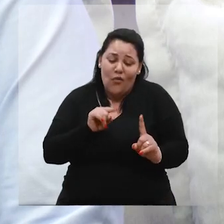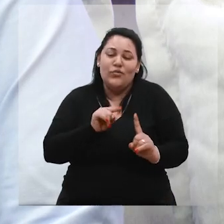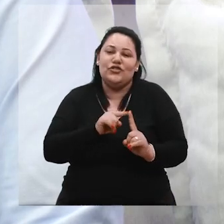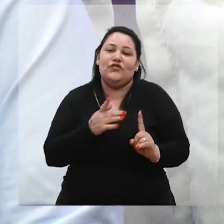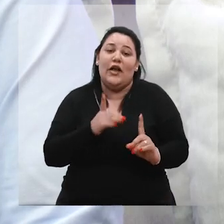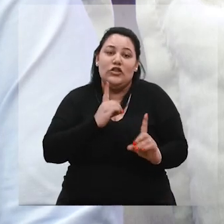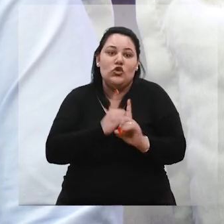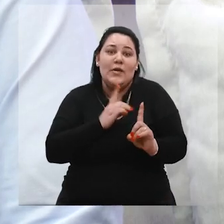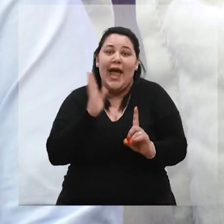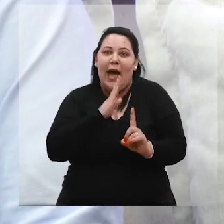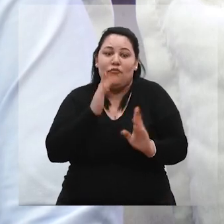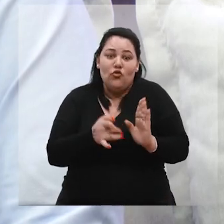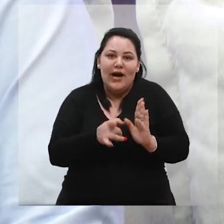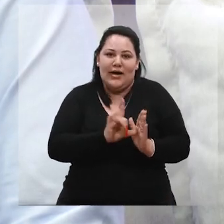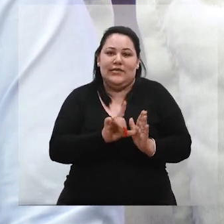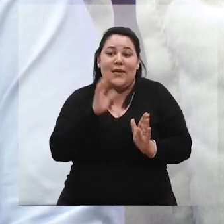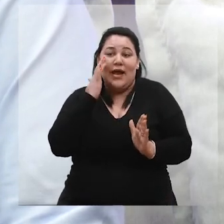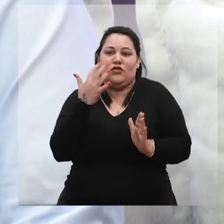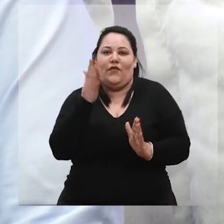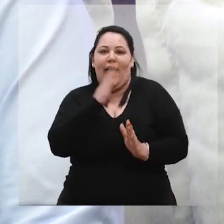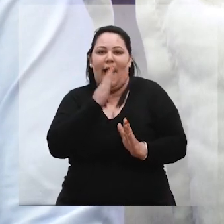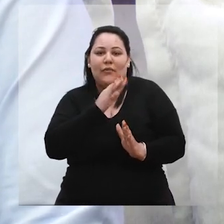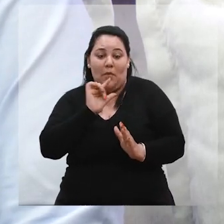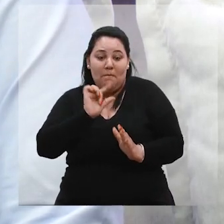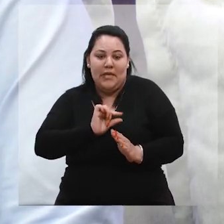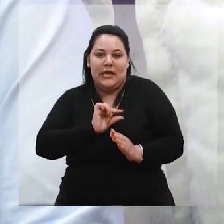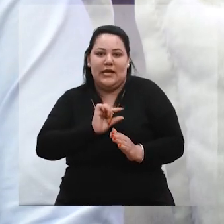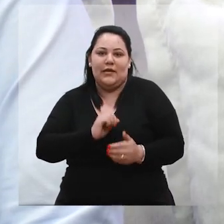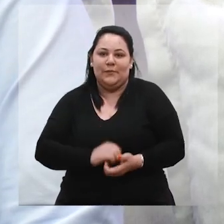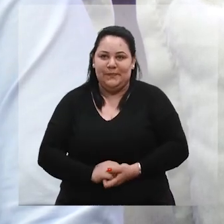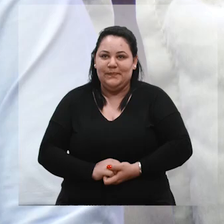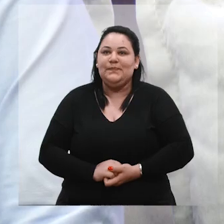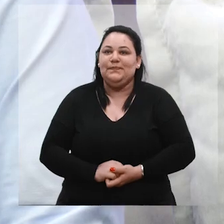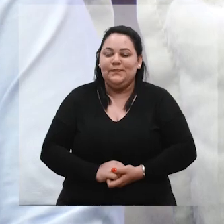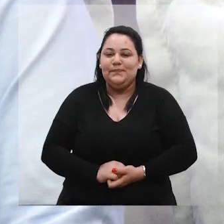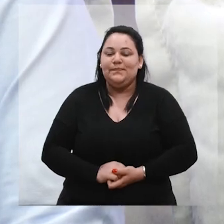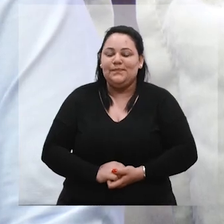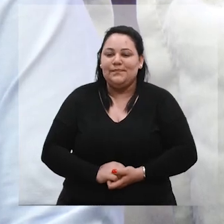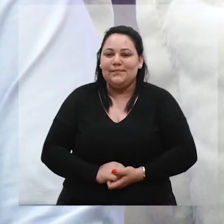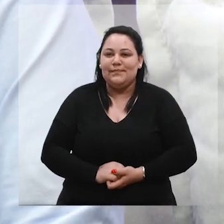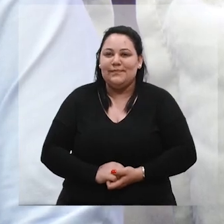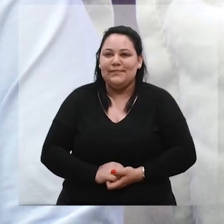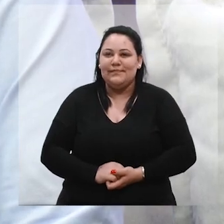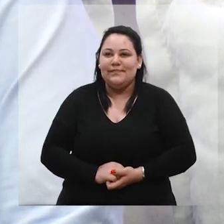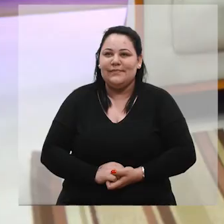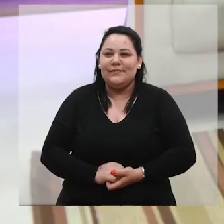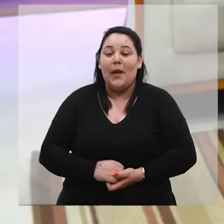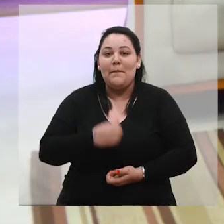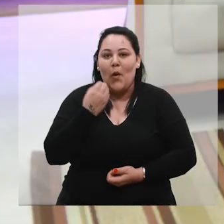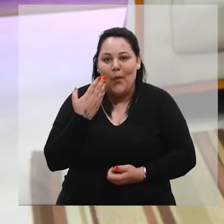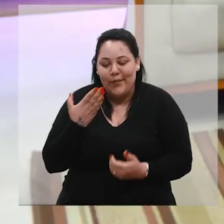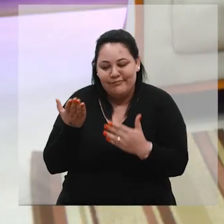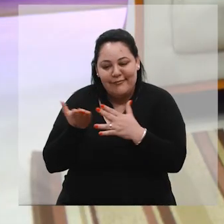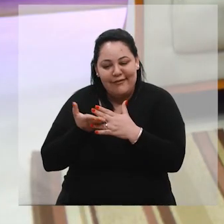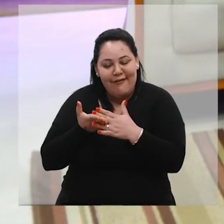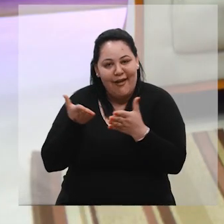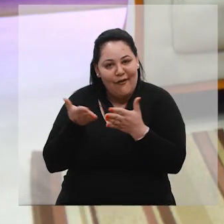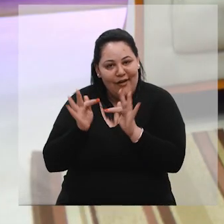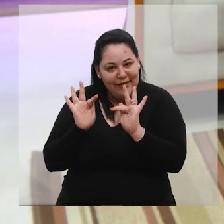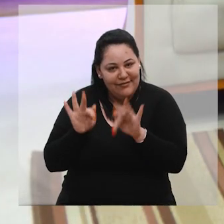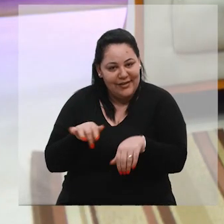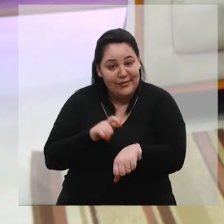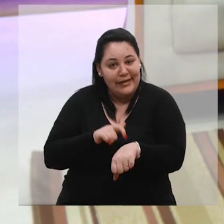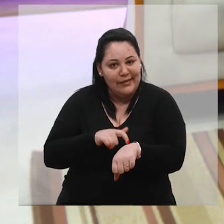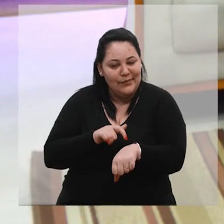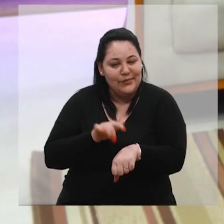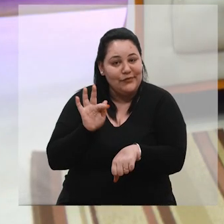esse o objetivo, é detectar ele pequenininho, sem sintomas. Certo, bom, a gente encerrou o tempo desse primeiro bloco,